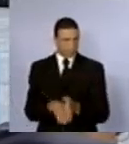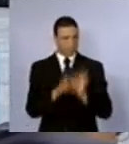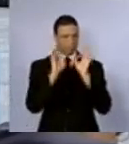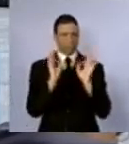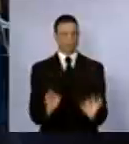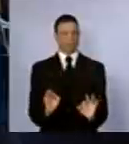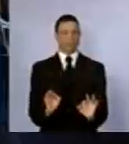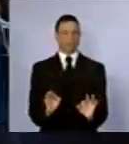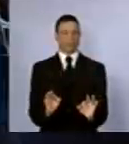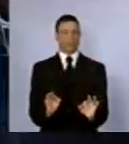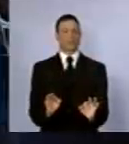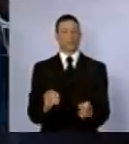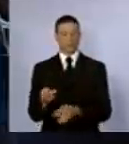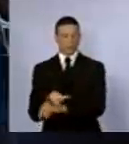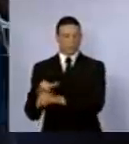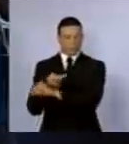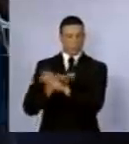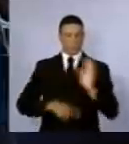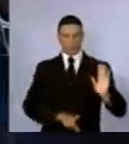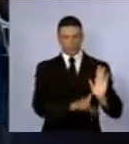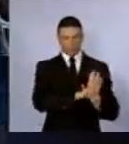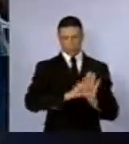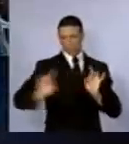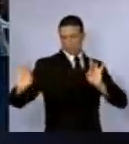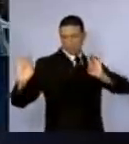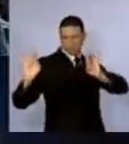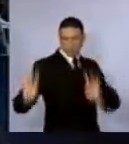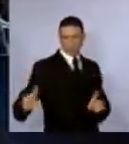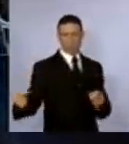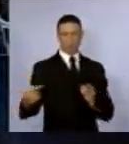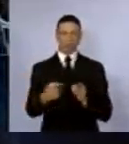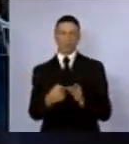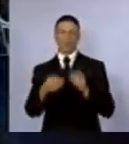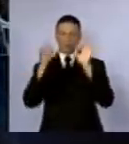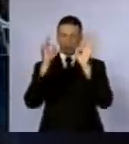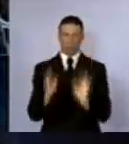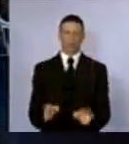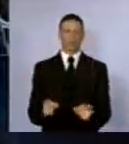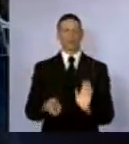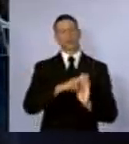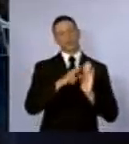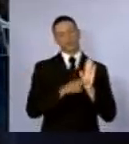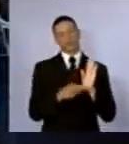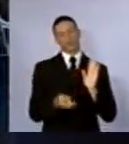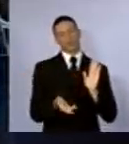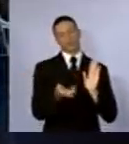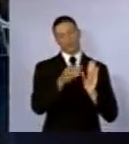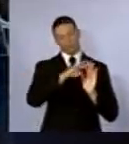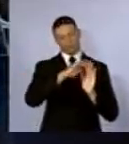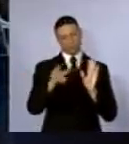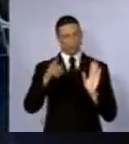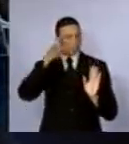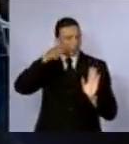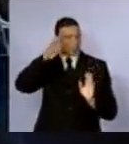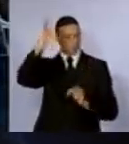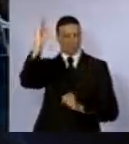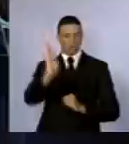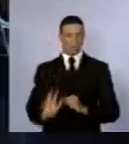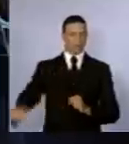e buscar o cumprimento efetivo daquilo que é norma estabelecida no caso dessa política nacional, né.